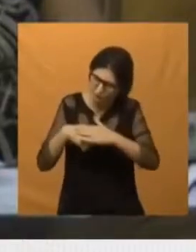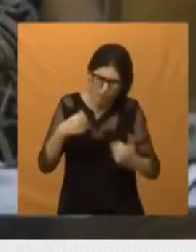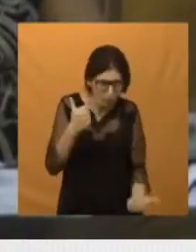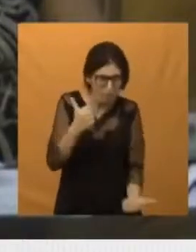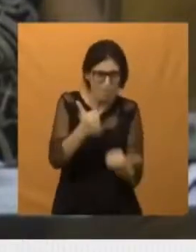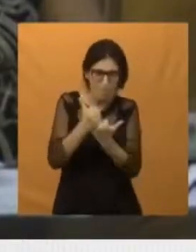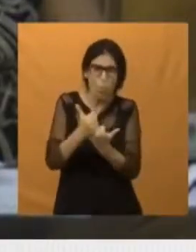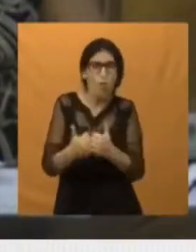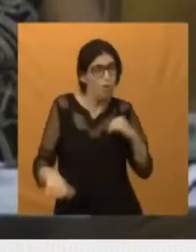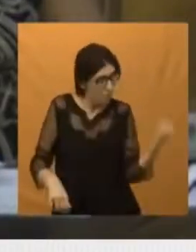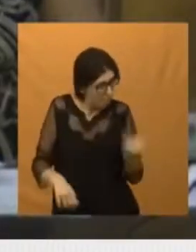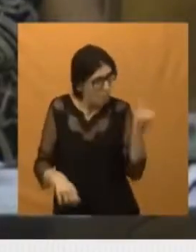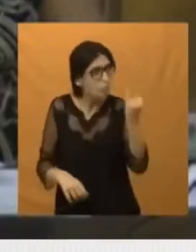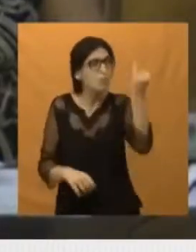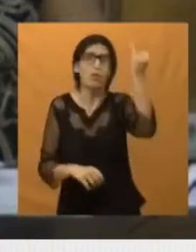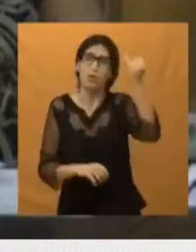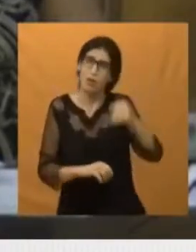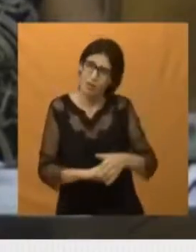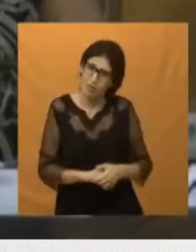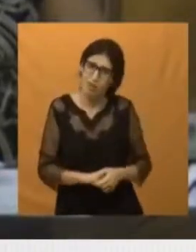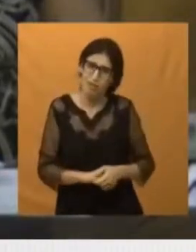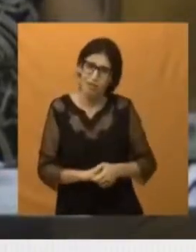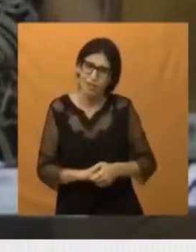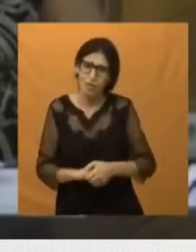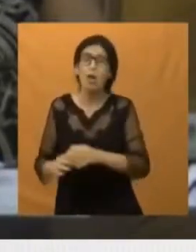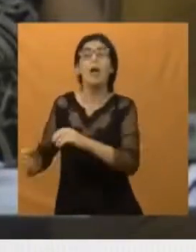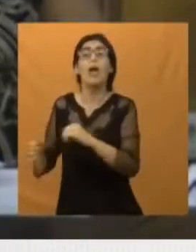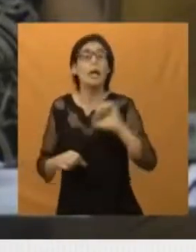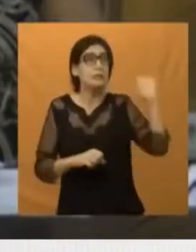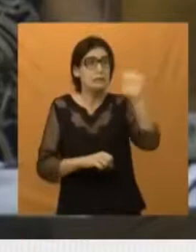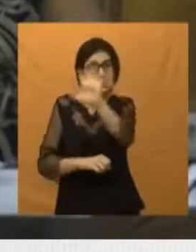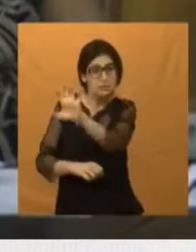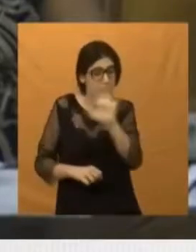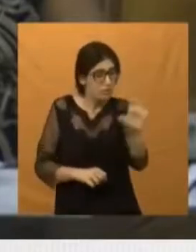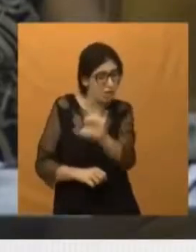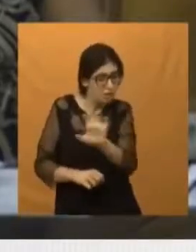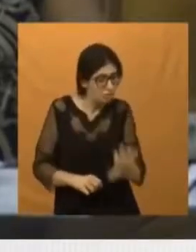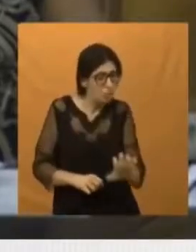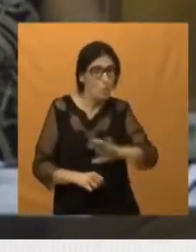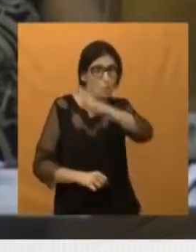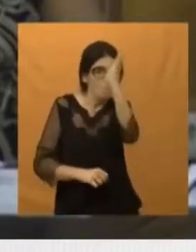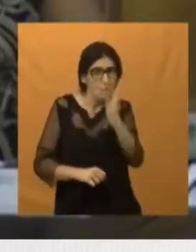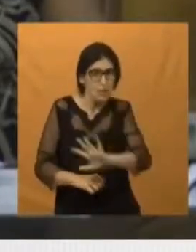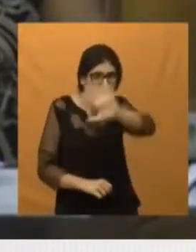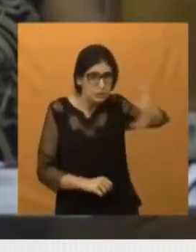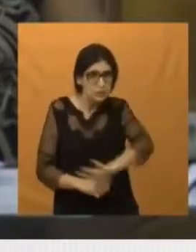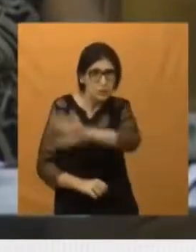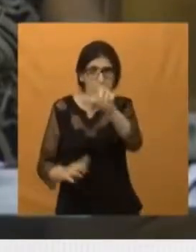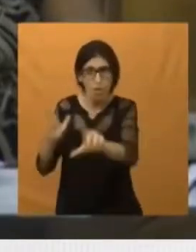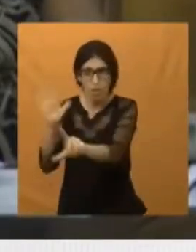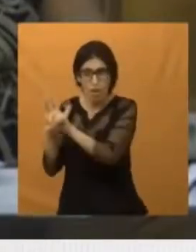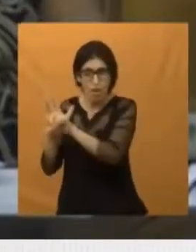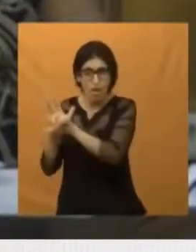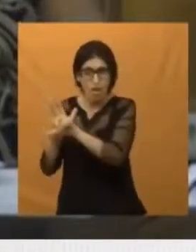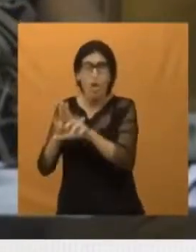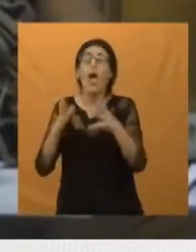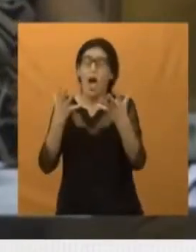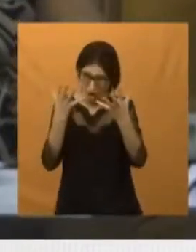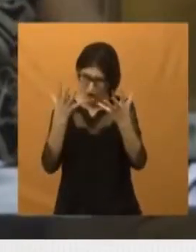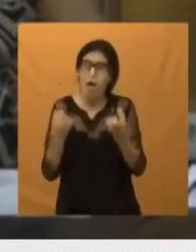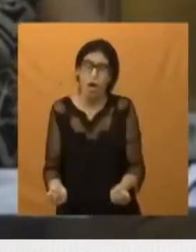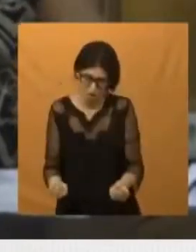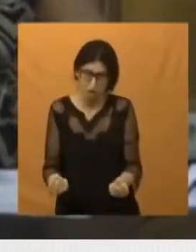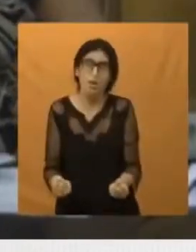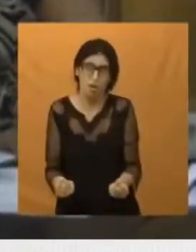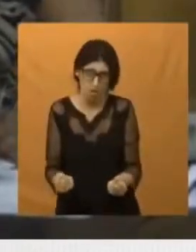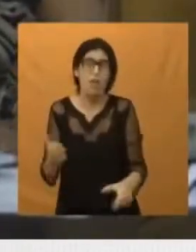Vale contextualizar também que são vários os estados no Brasil que já aderiram a essa iniciativa de ter uma legislação estadual garantindo